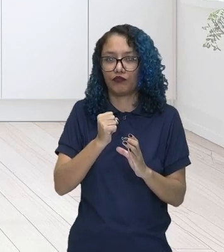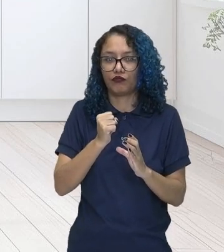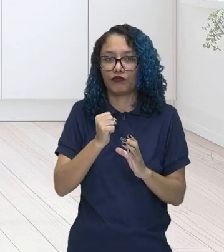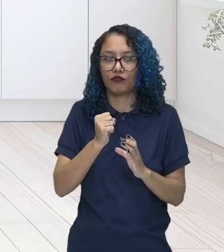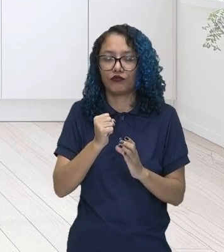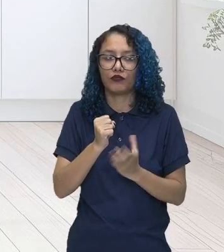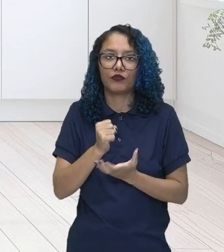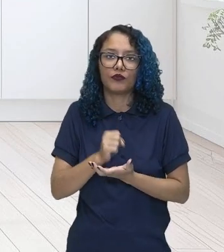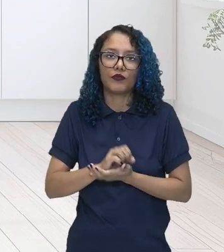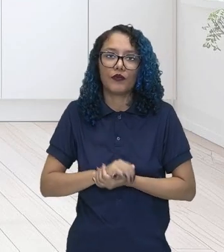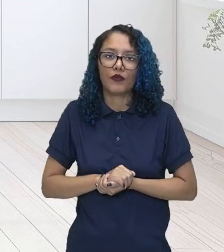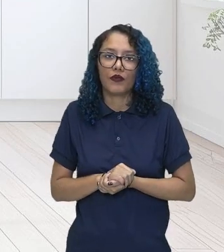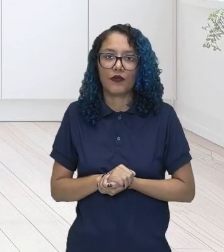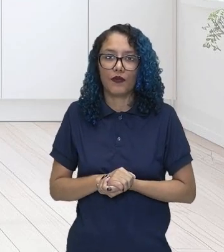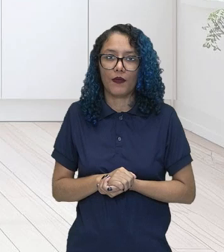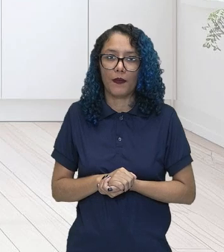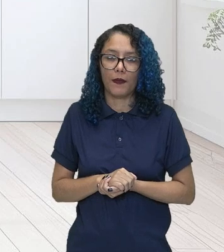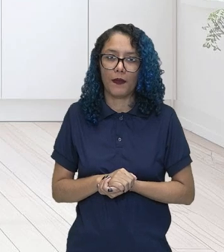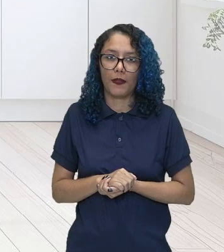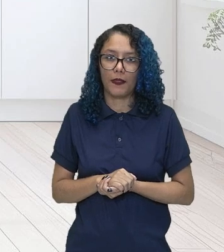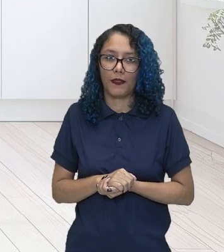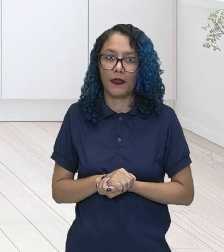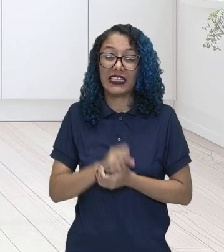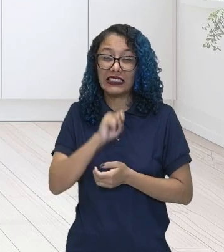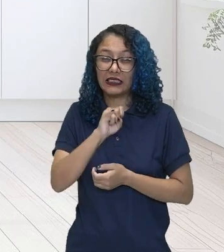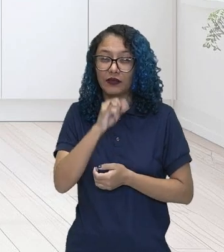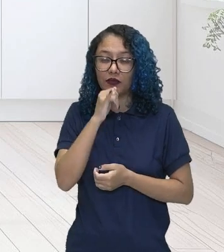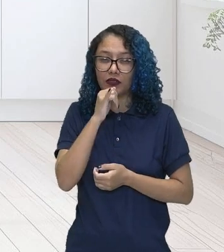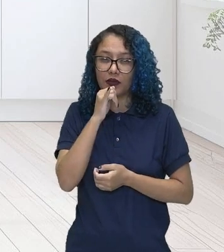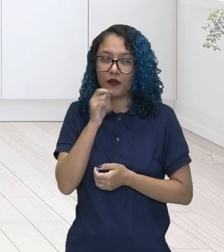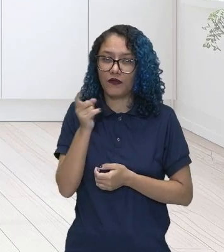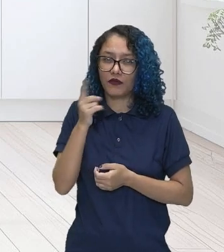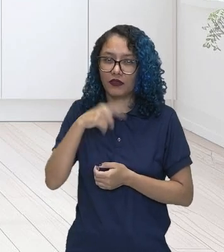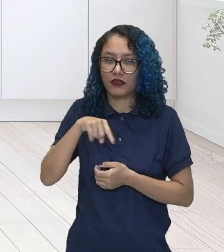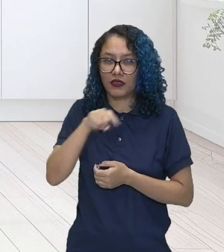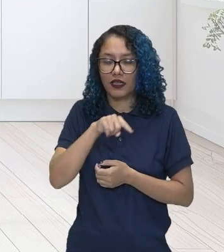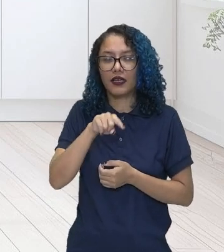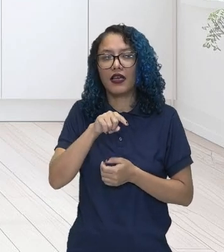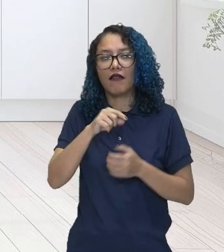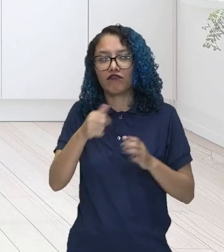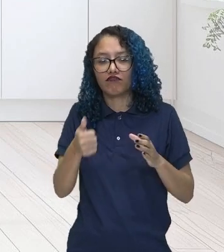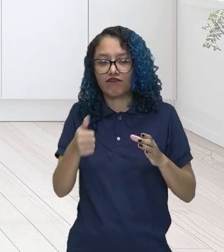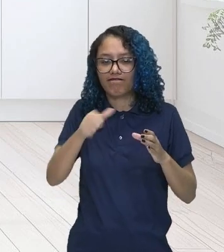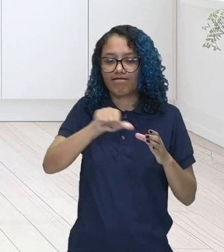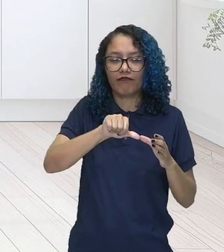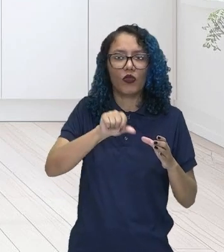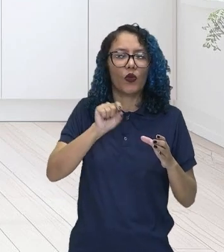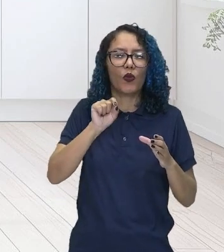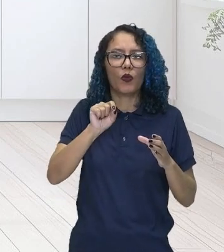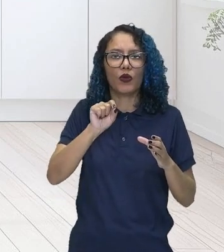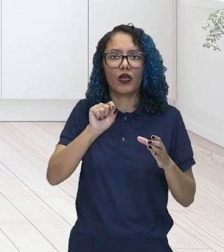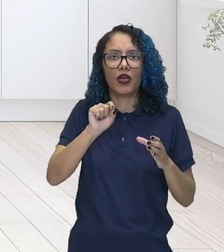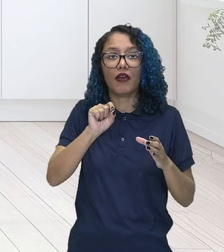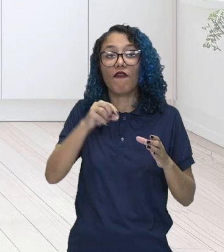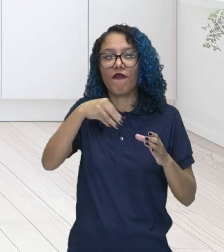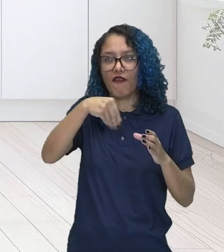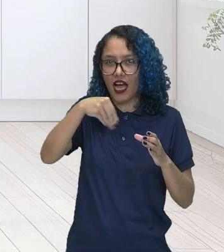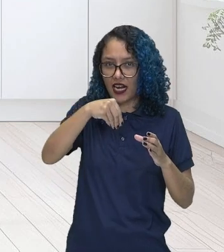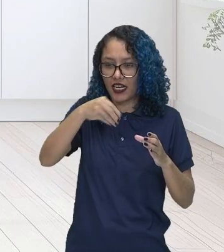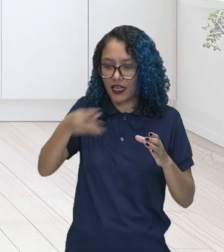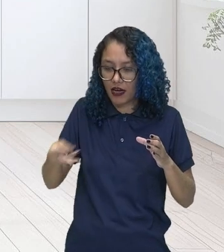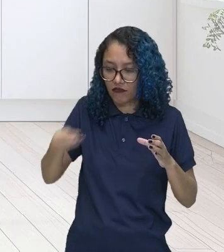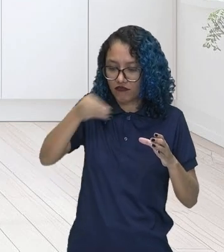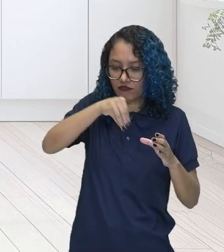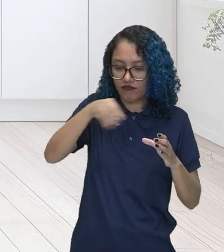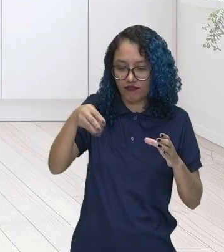preparar um bolo. Então, se você adicionar mais farinha,